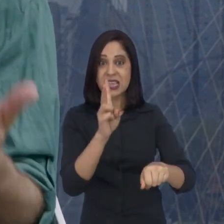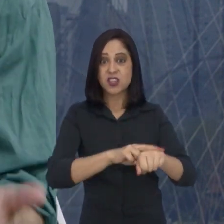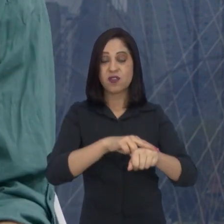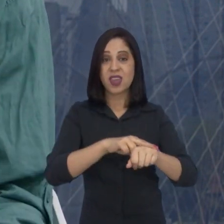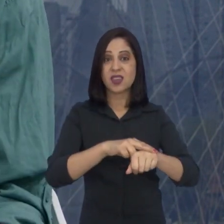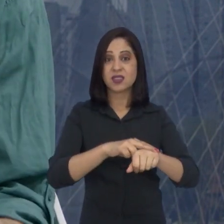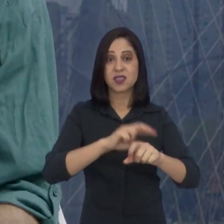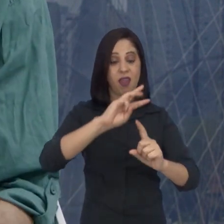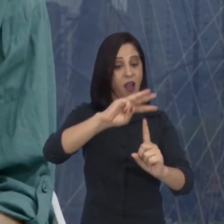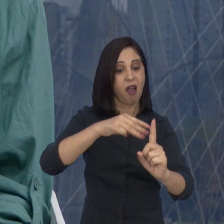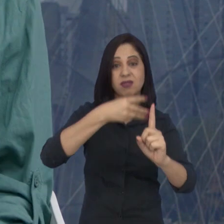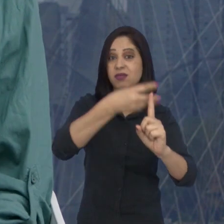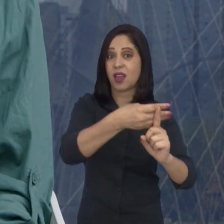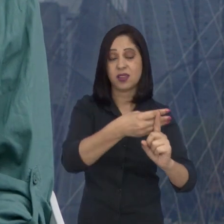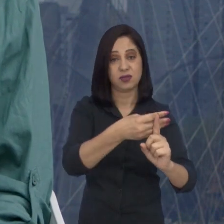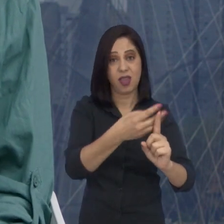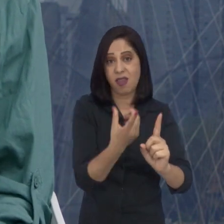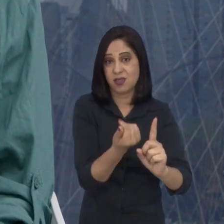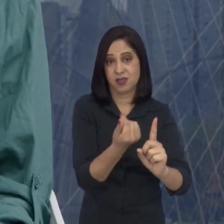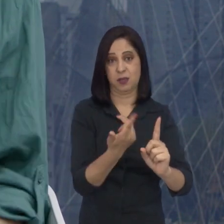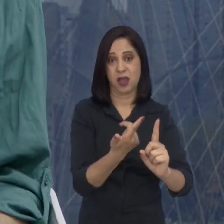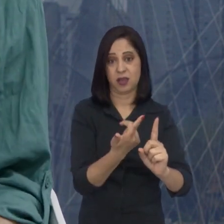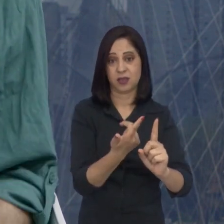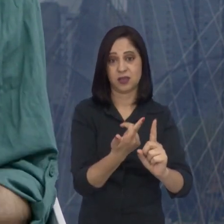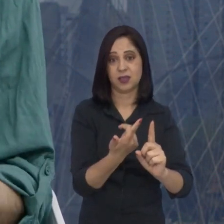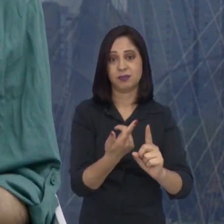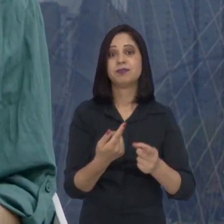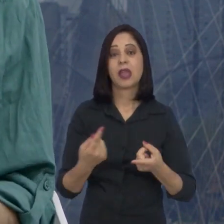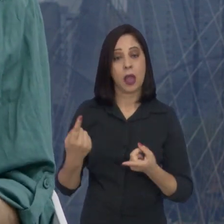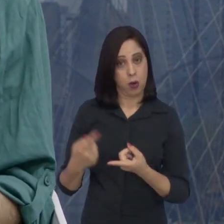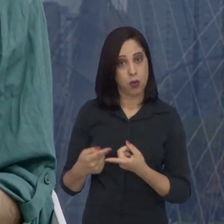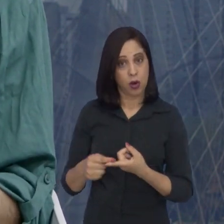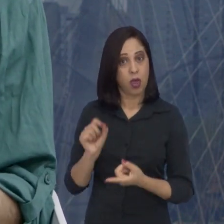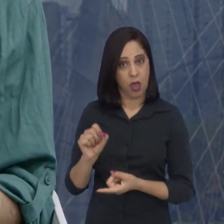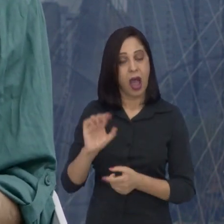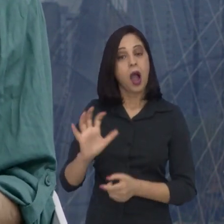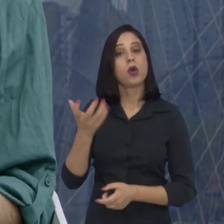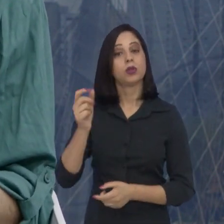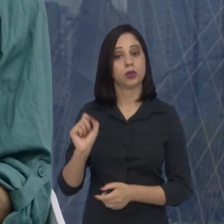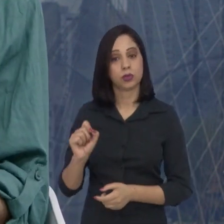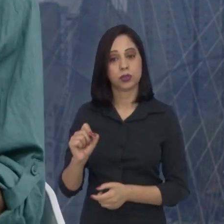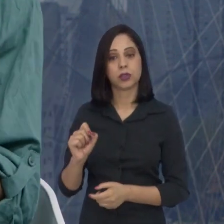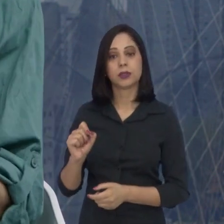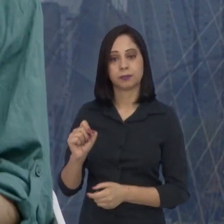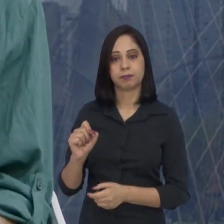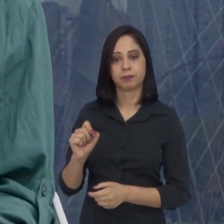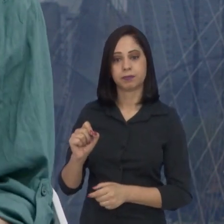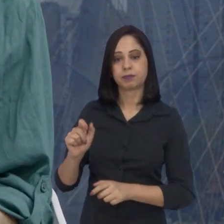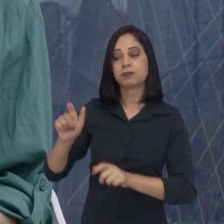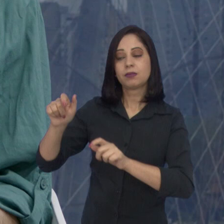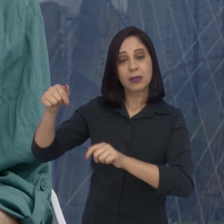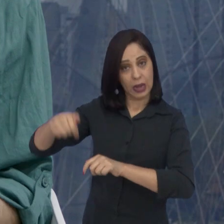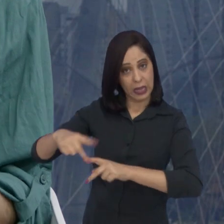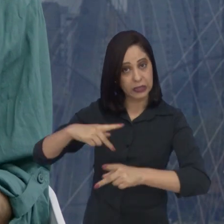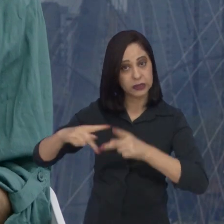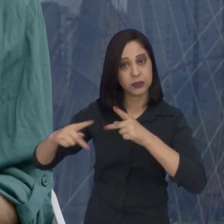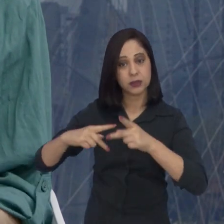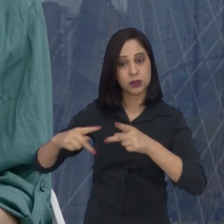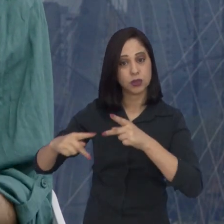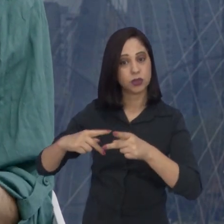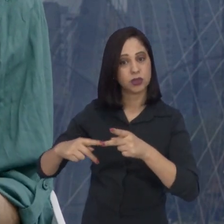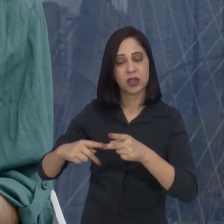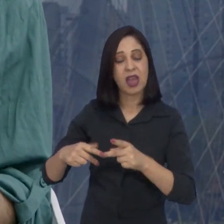ou inadequada. Então, assim, por quê? Porque, na verdade, o que também aqui no município não se